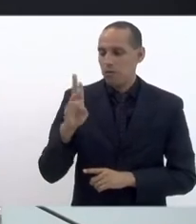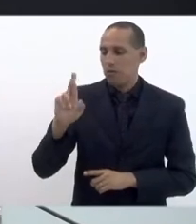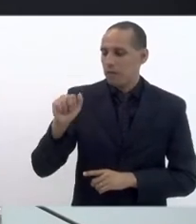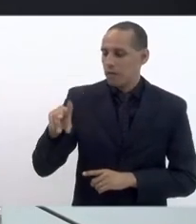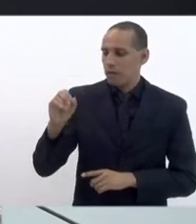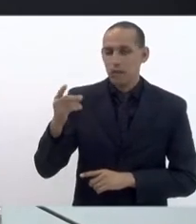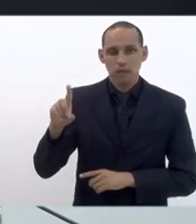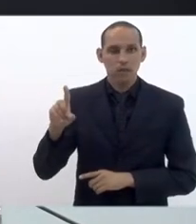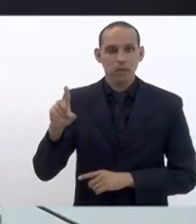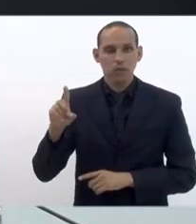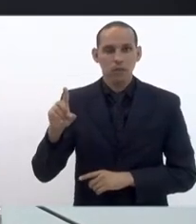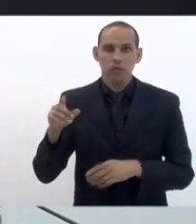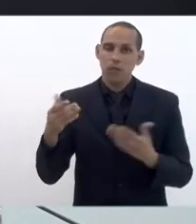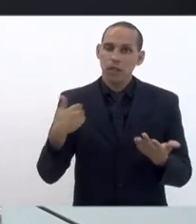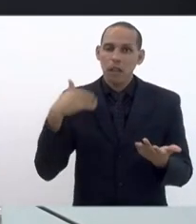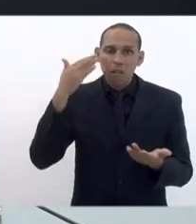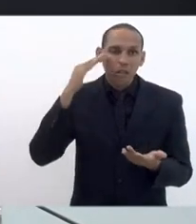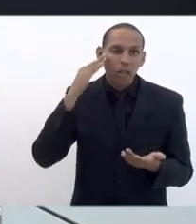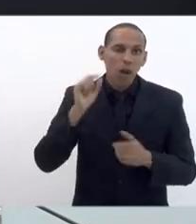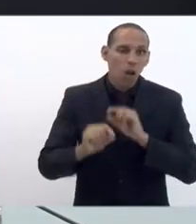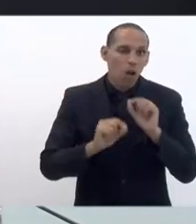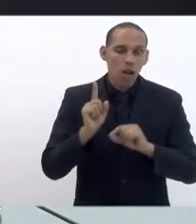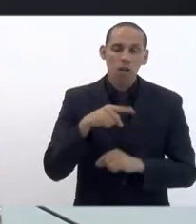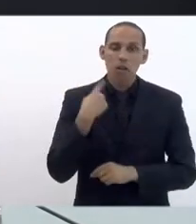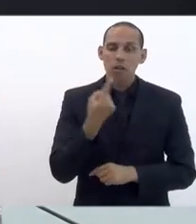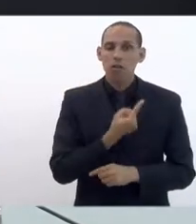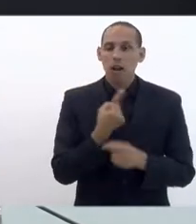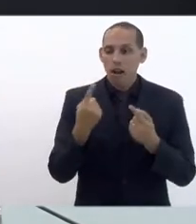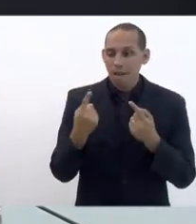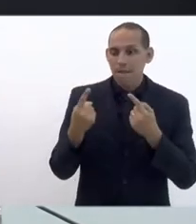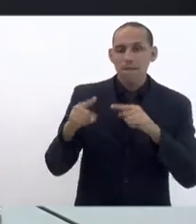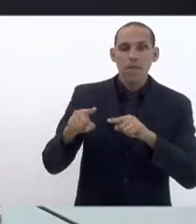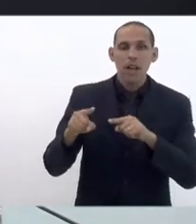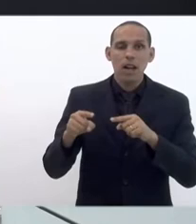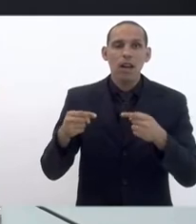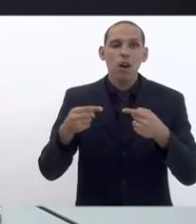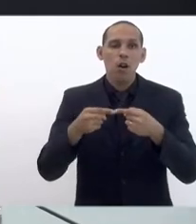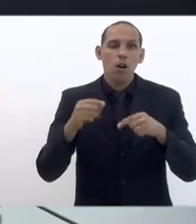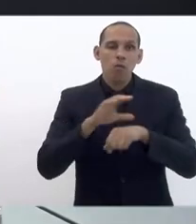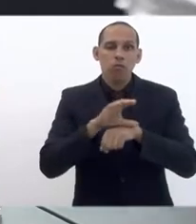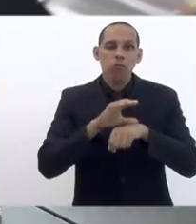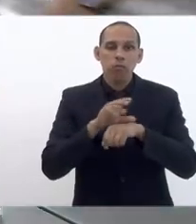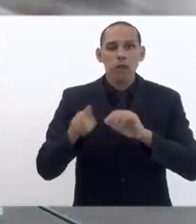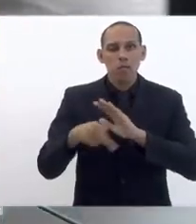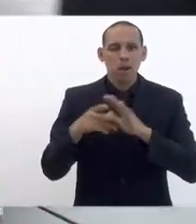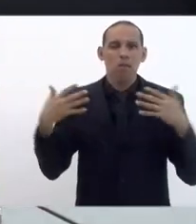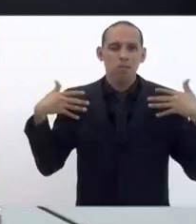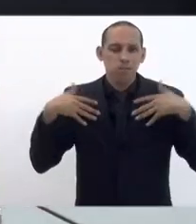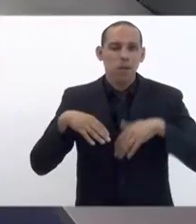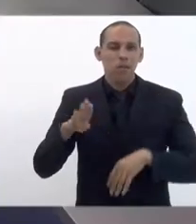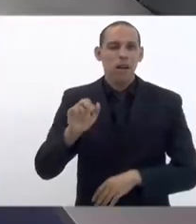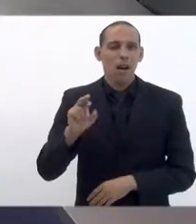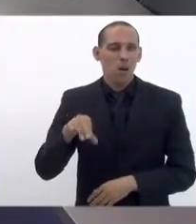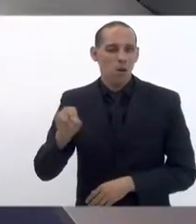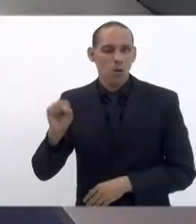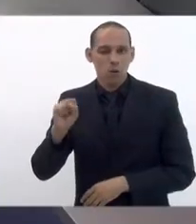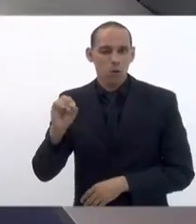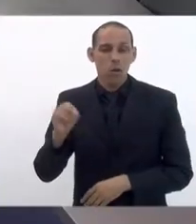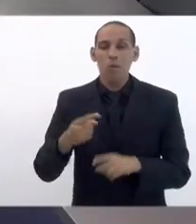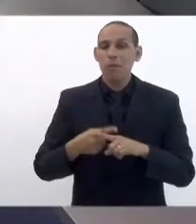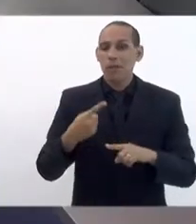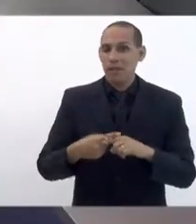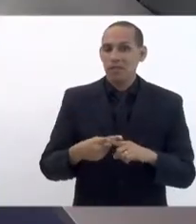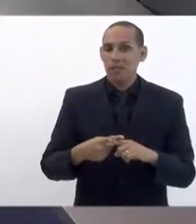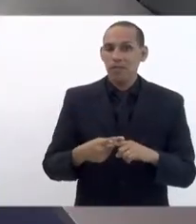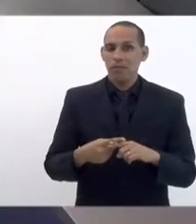Cláudio Brandão. No meu entendimento, a gente enfrentou a inconstitucionalidade do ministro Barroso, Valdec. É isso. Porque ele está falando,